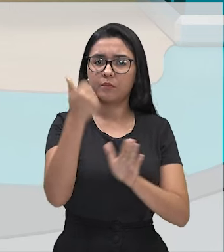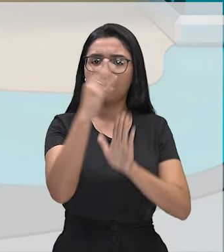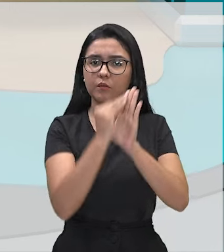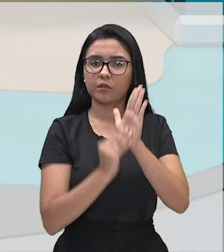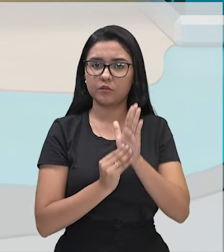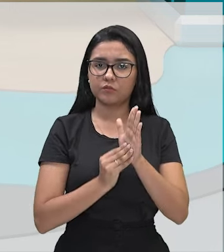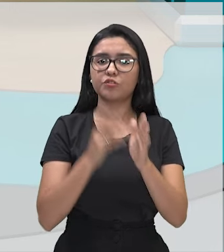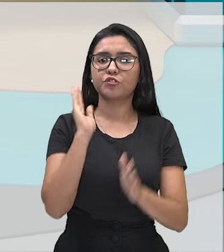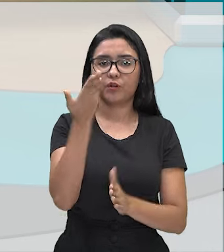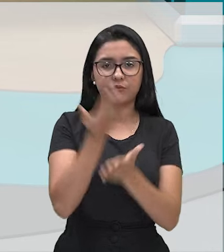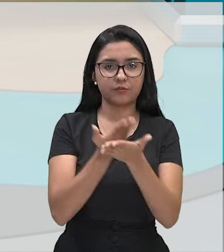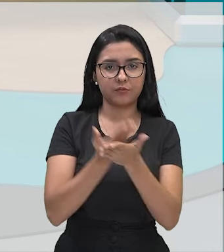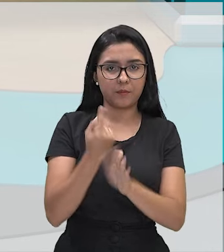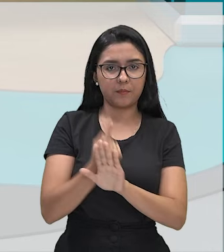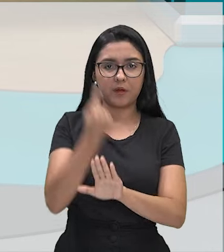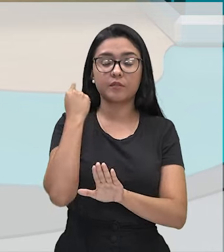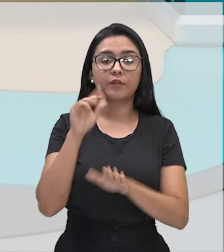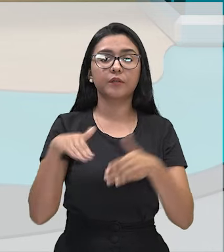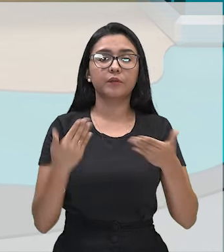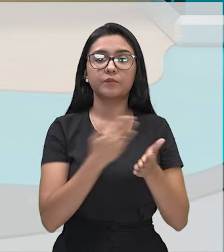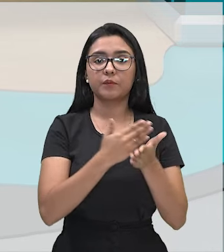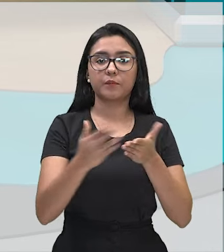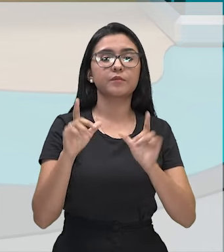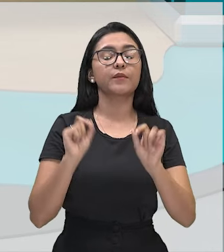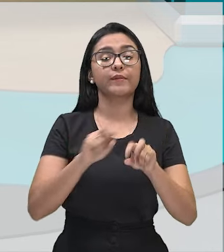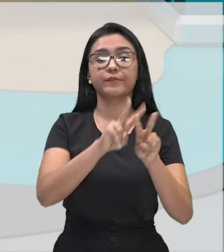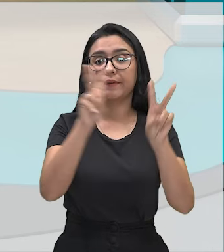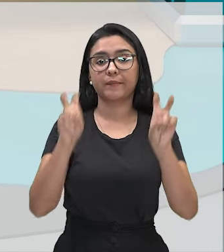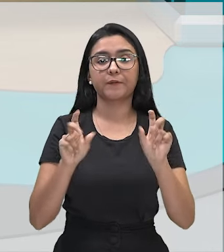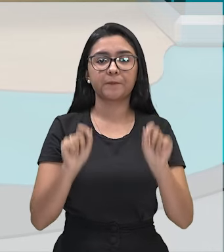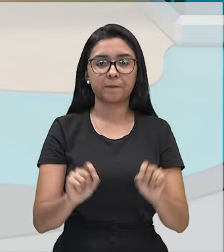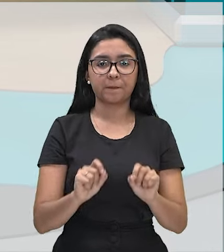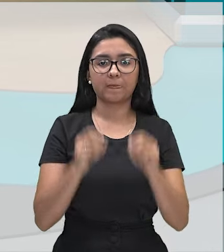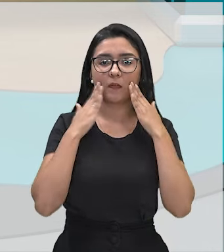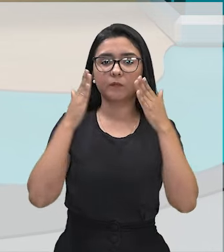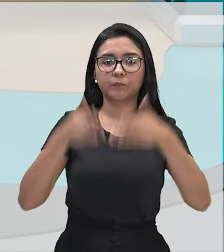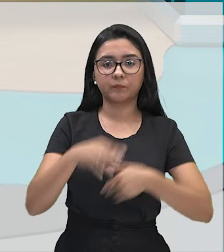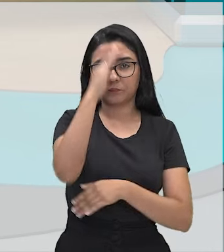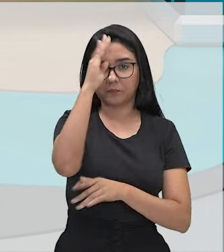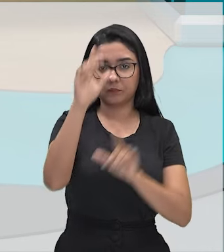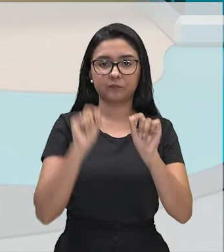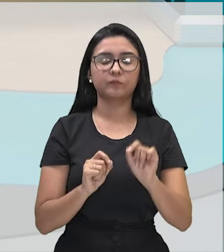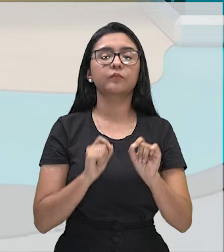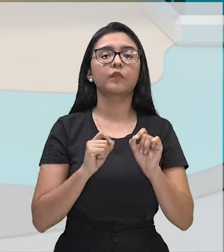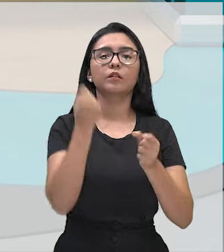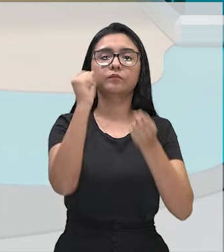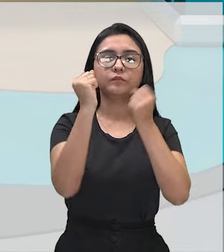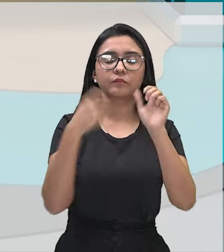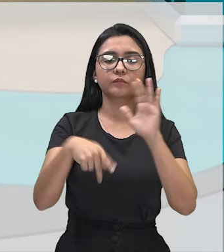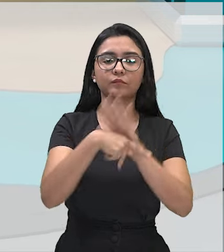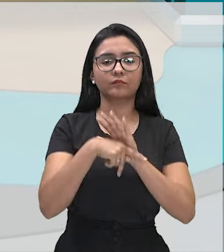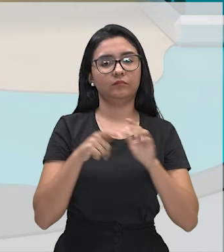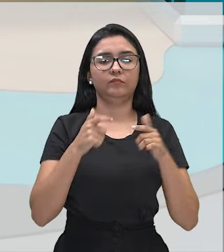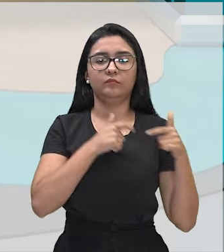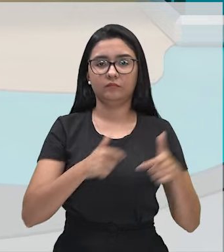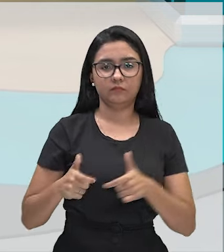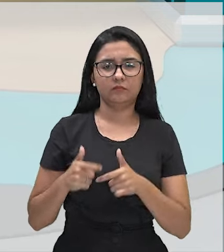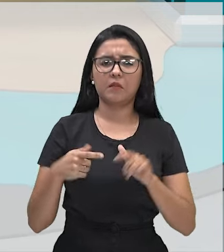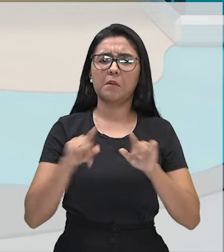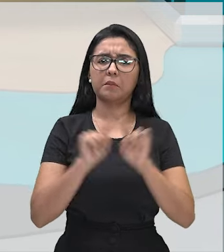nessa unidade e nós iniciamos né o assunto a respeito da ginástica localizada mas o que é